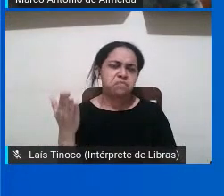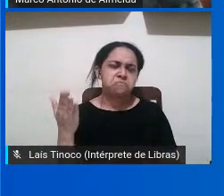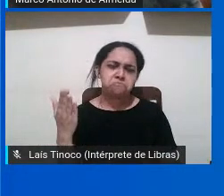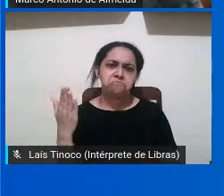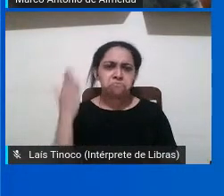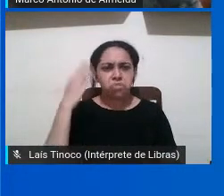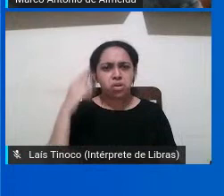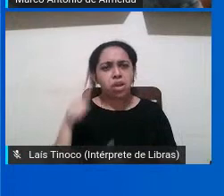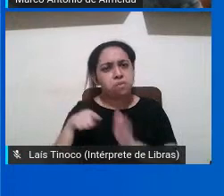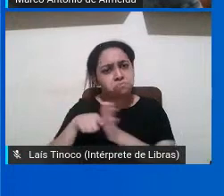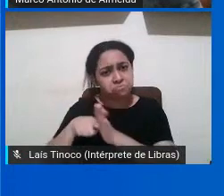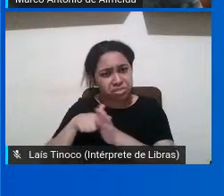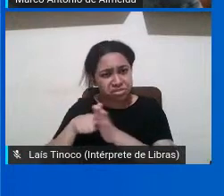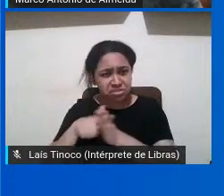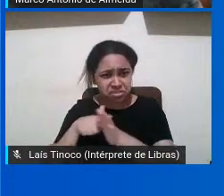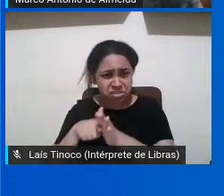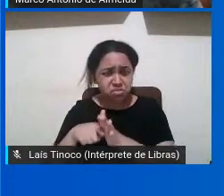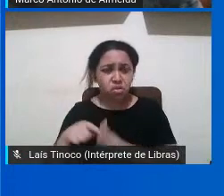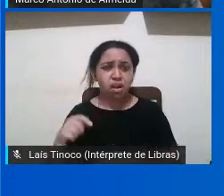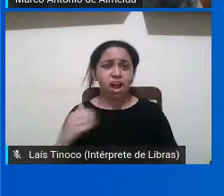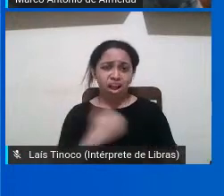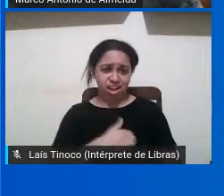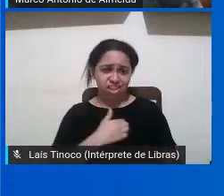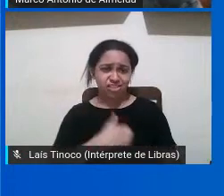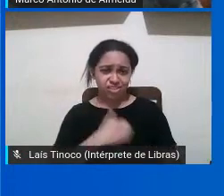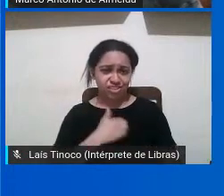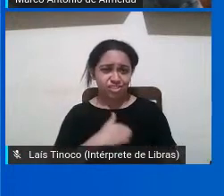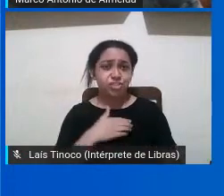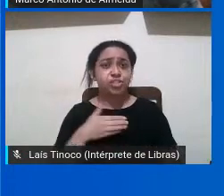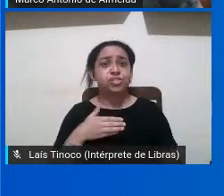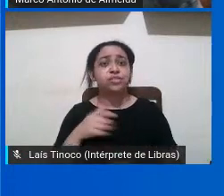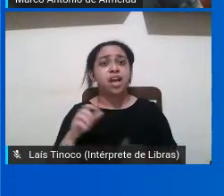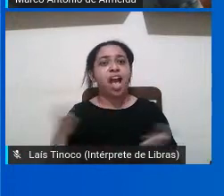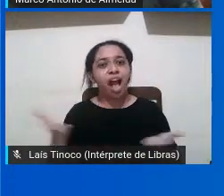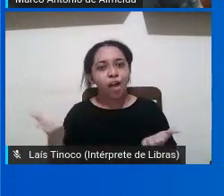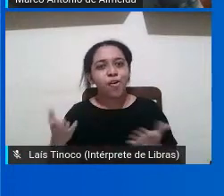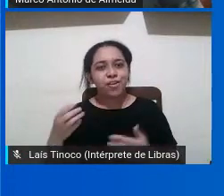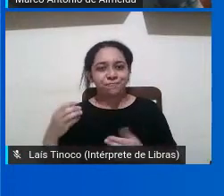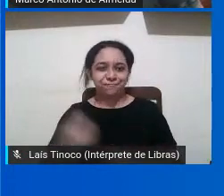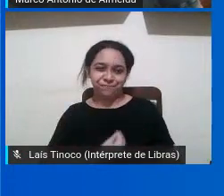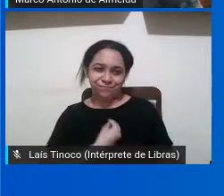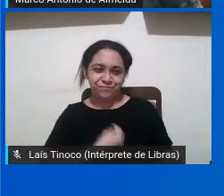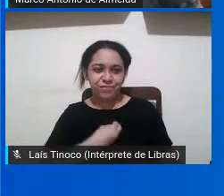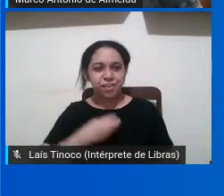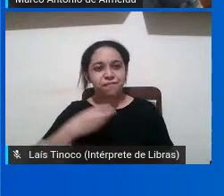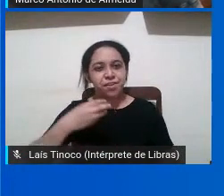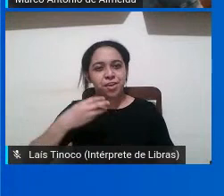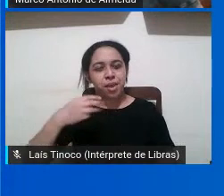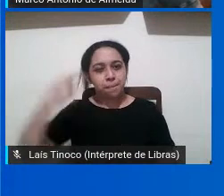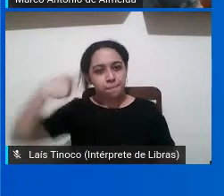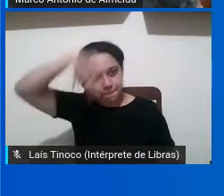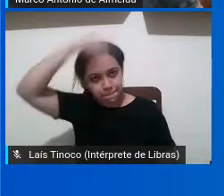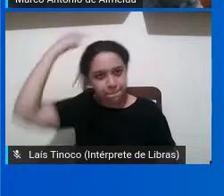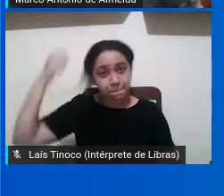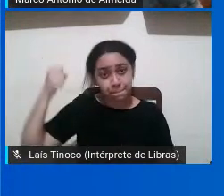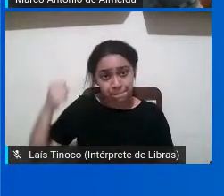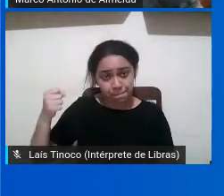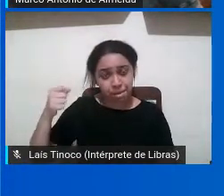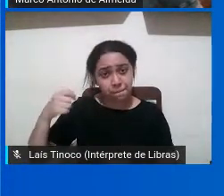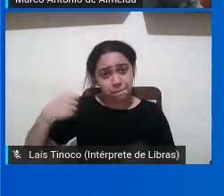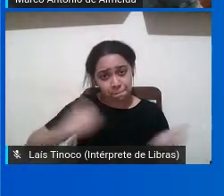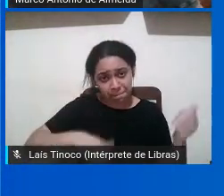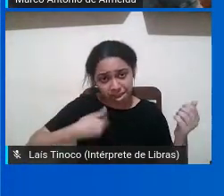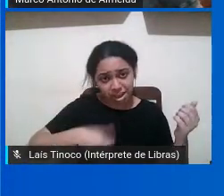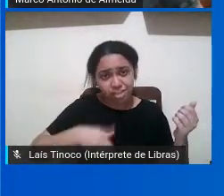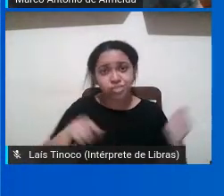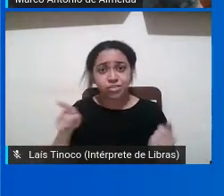Pensador argentino radicado no México há mais de 40 anos e que atualmente Está ocupando uma cátedra no instituto de estudos